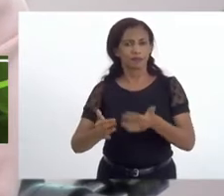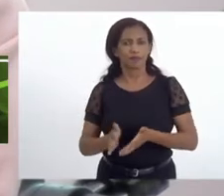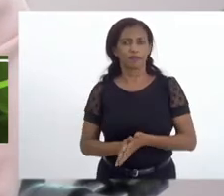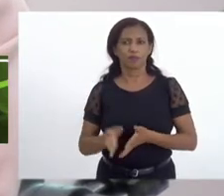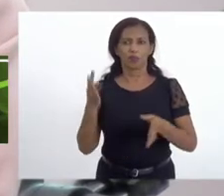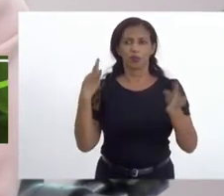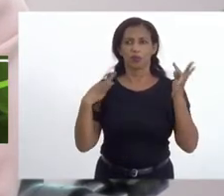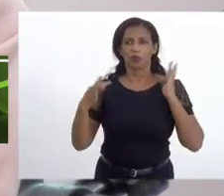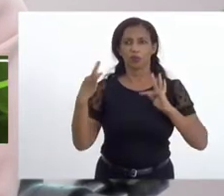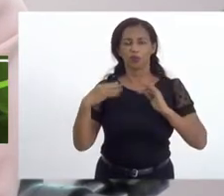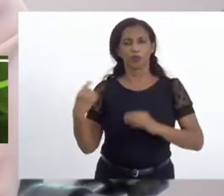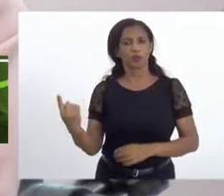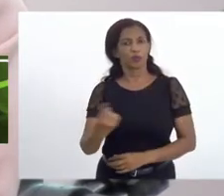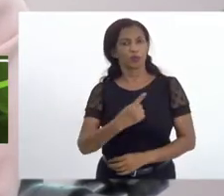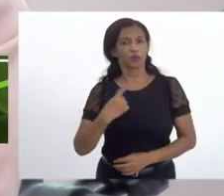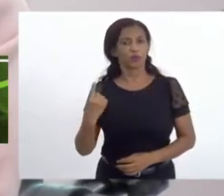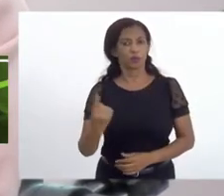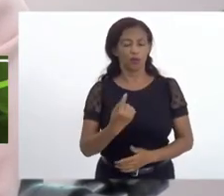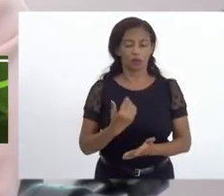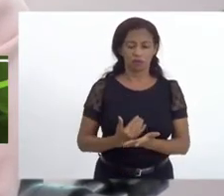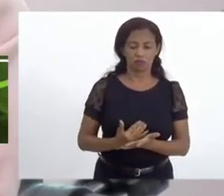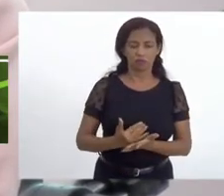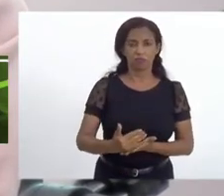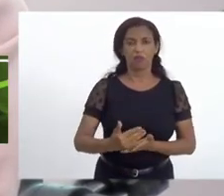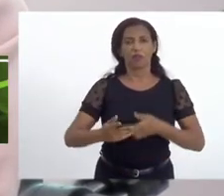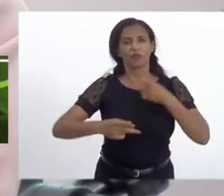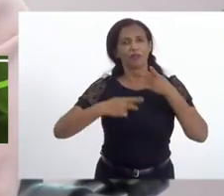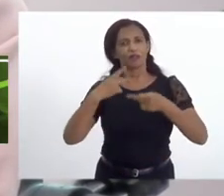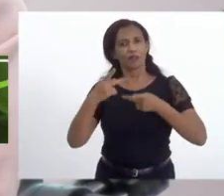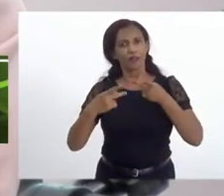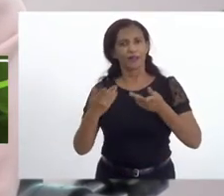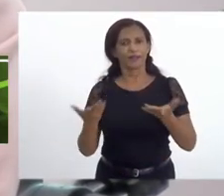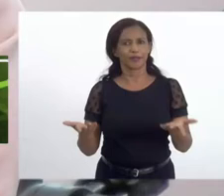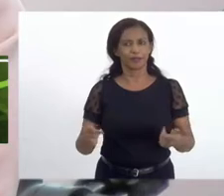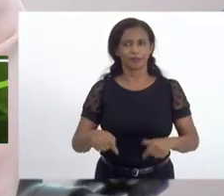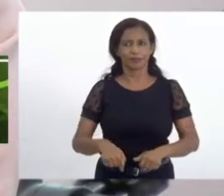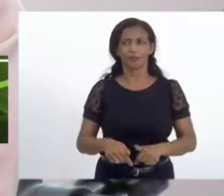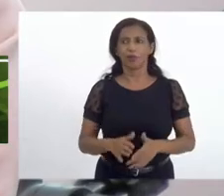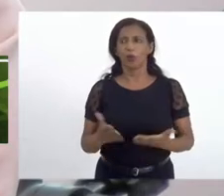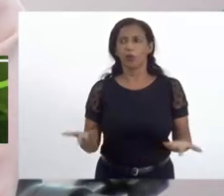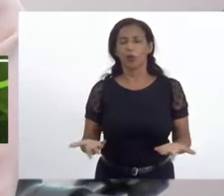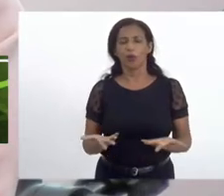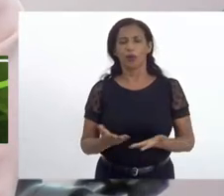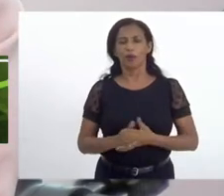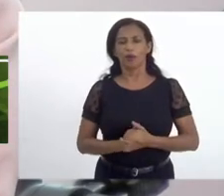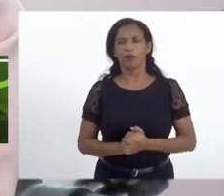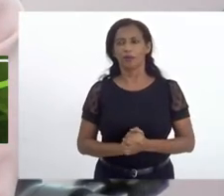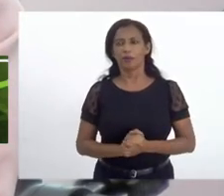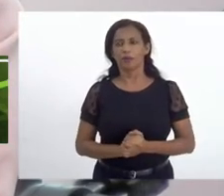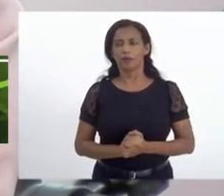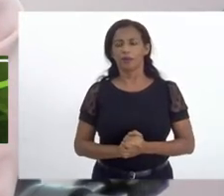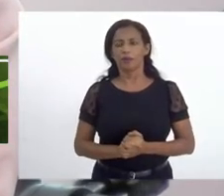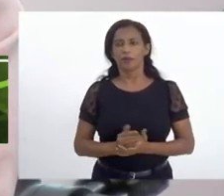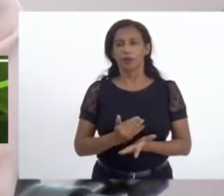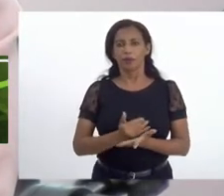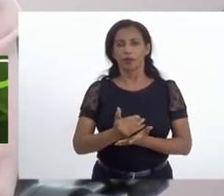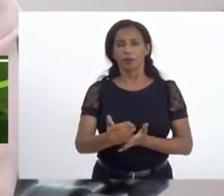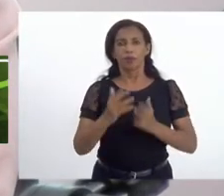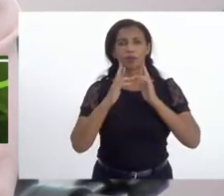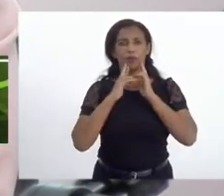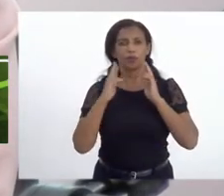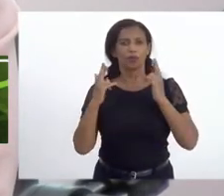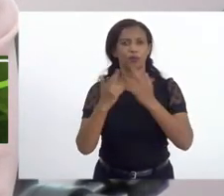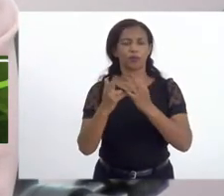do turismo que nós iniciamos falando aqui, né, quando inaugurou a reunião